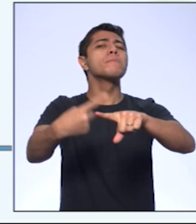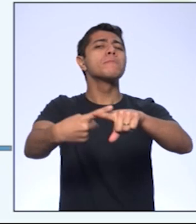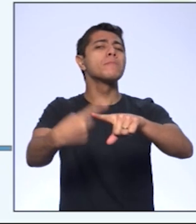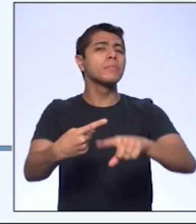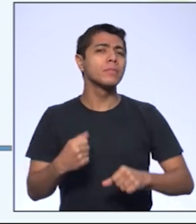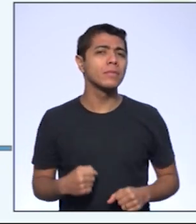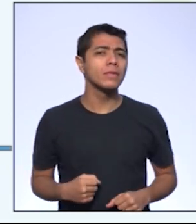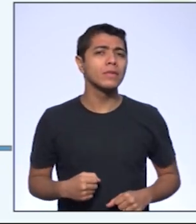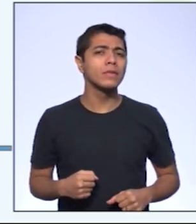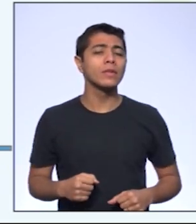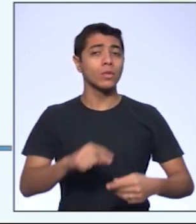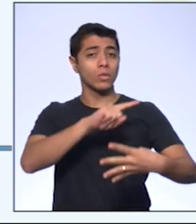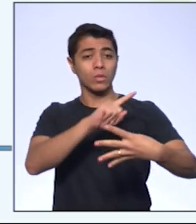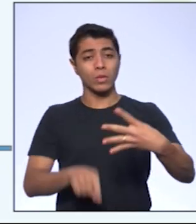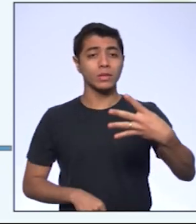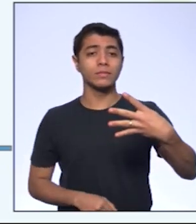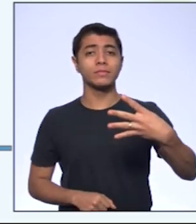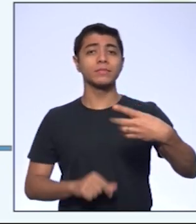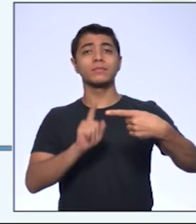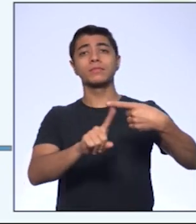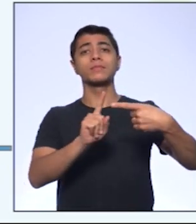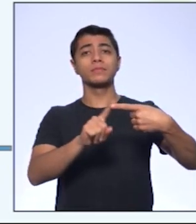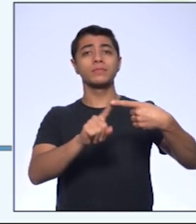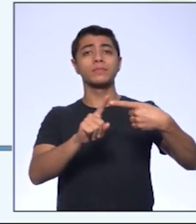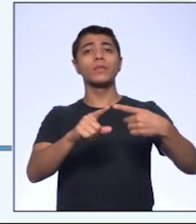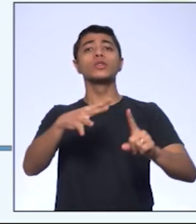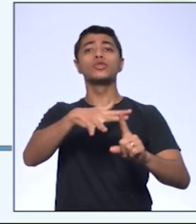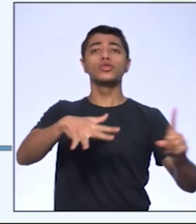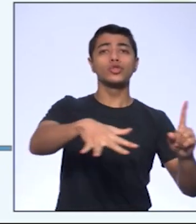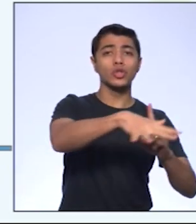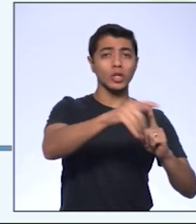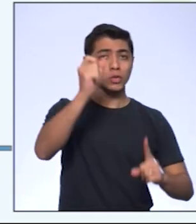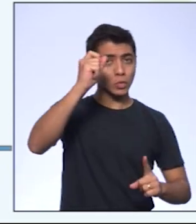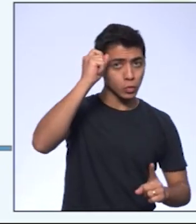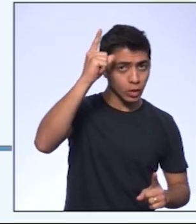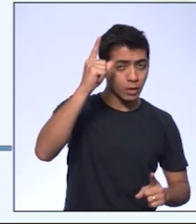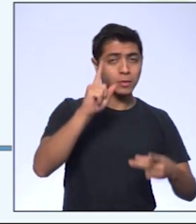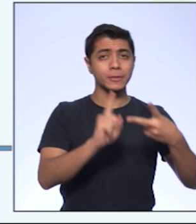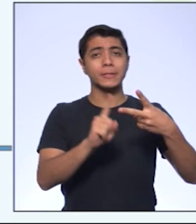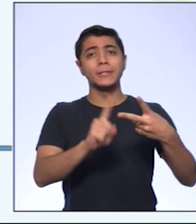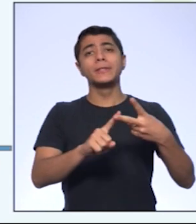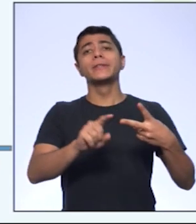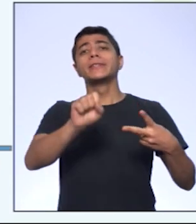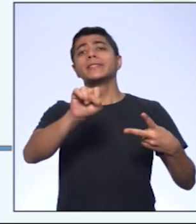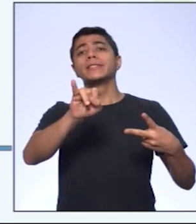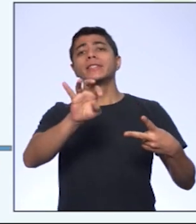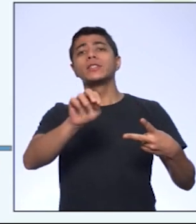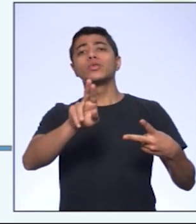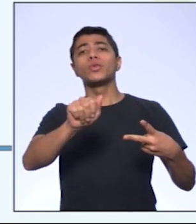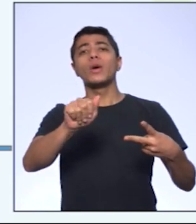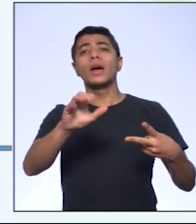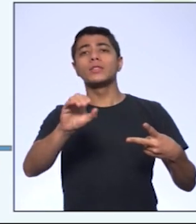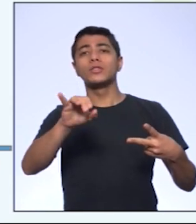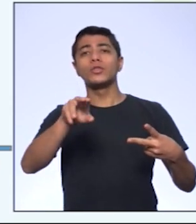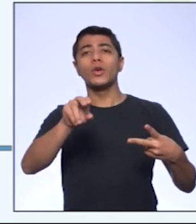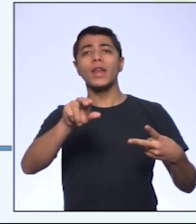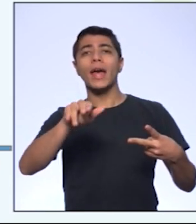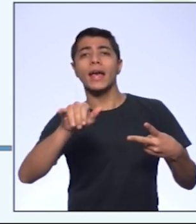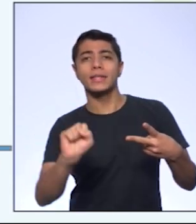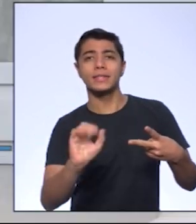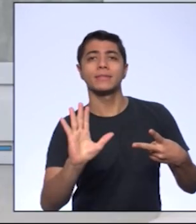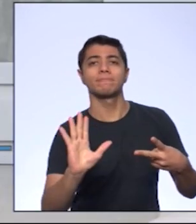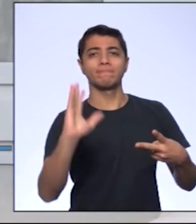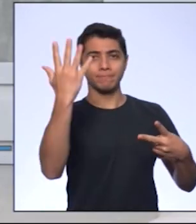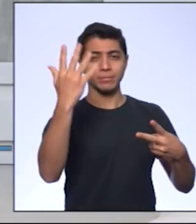entendemos existir variantes socioculturais, situacionais, históricas e geográficas, tá certo?